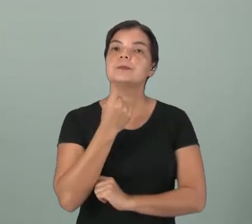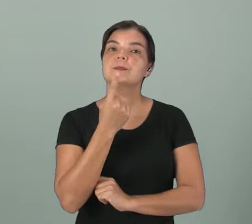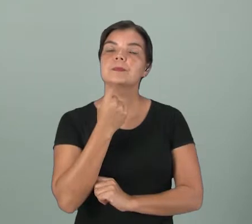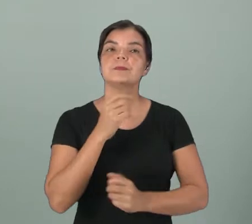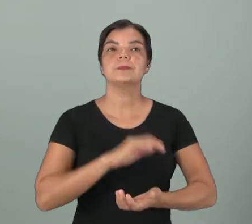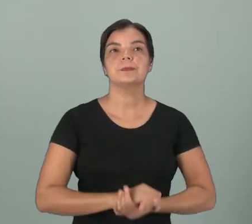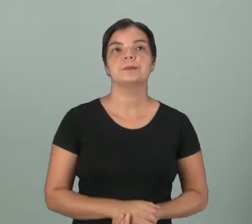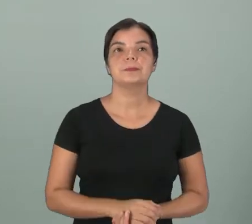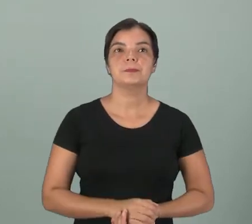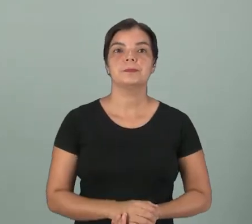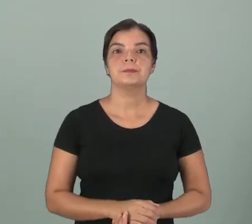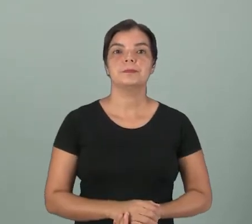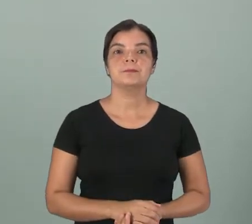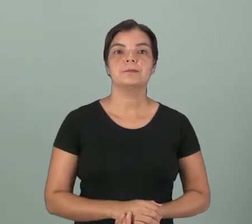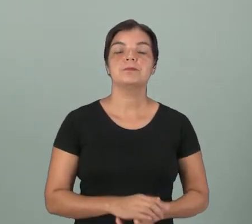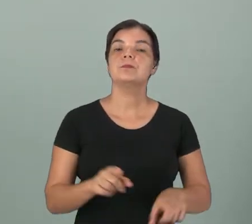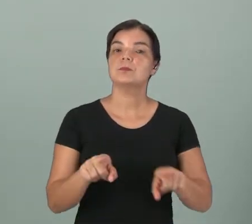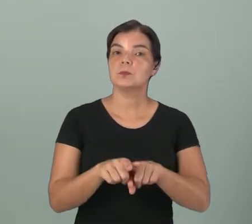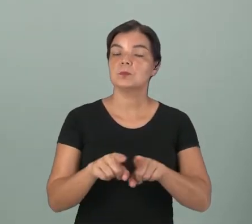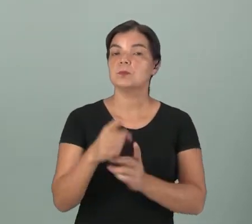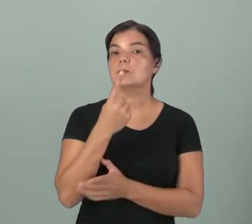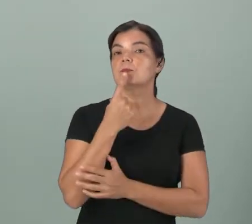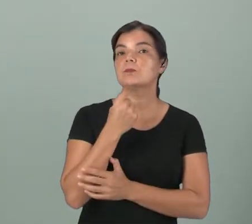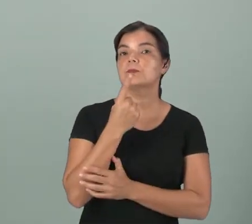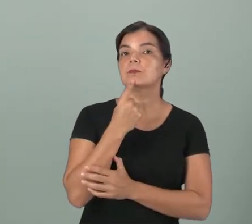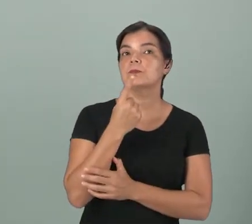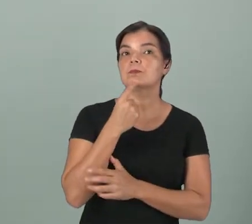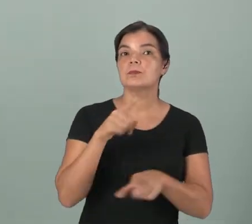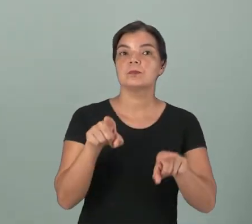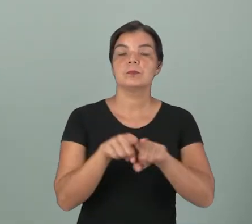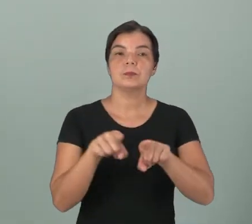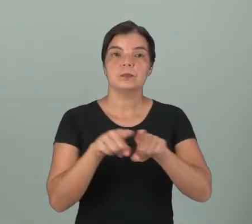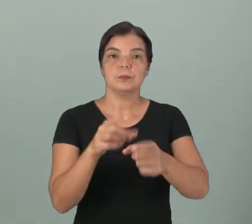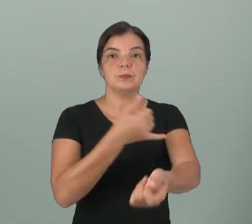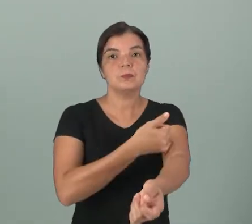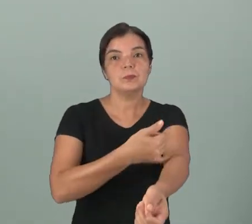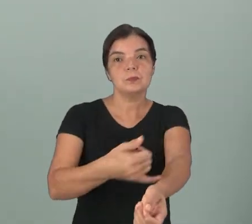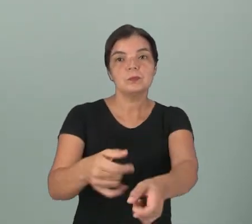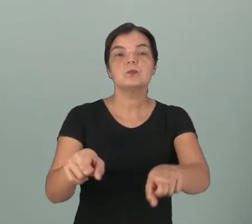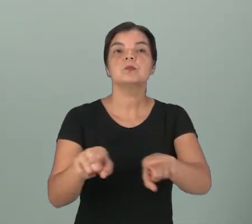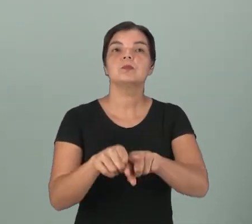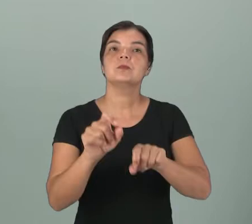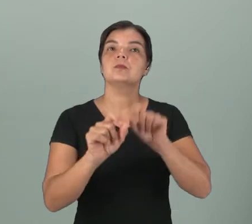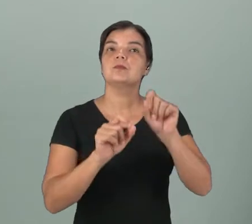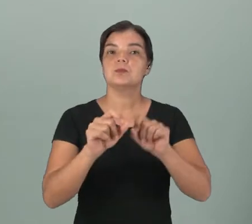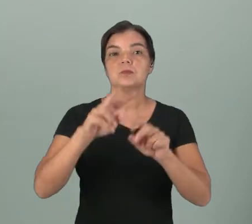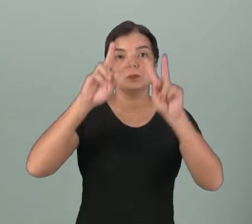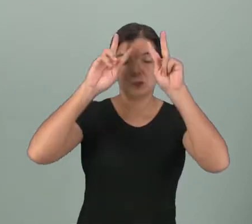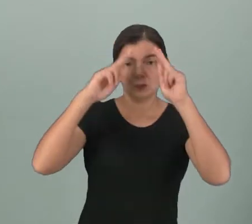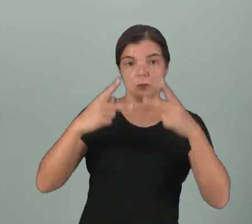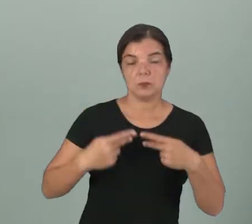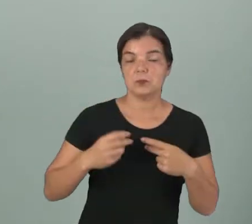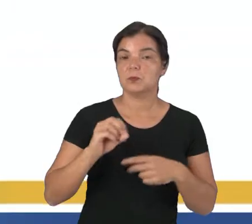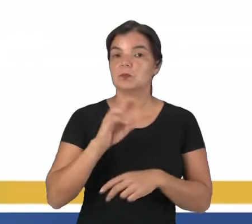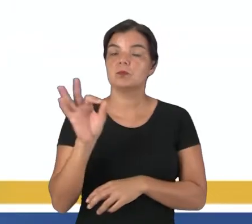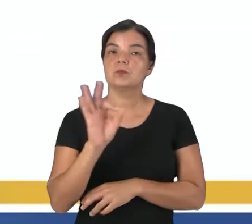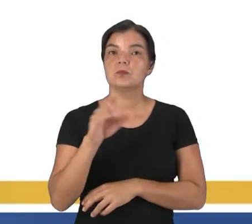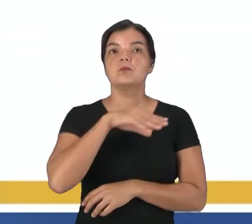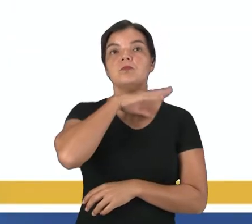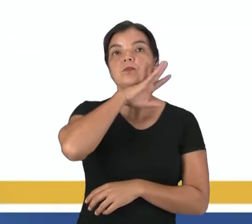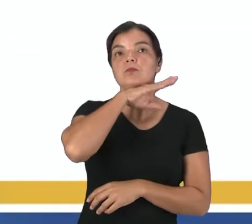sangue. Bom, o sangue, tanto faz ser humano como não, dos organismos vivos